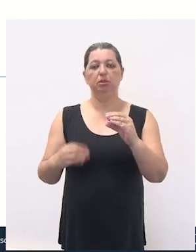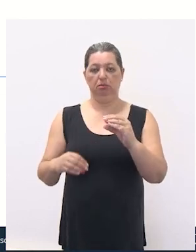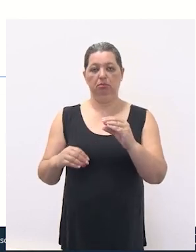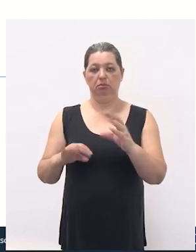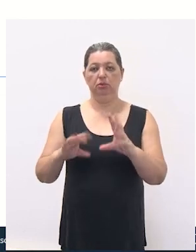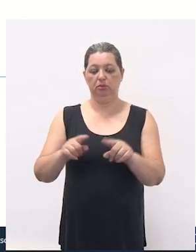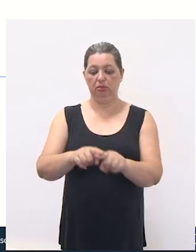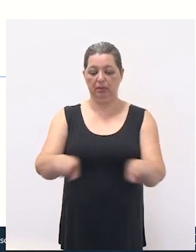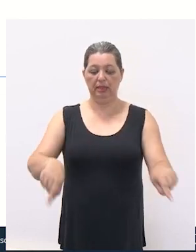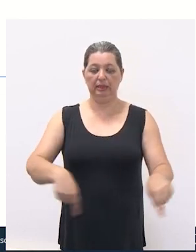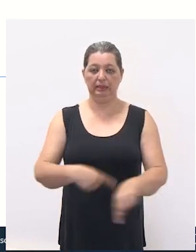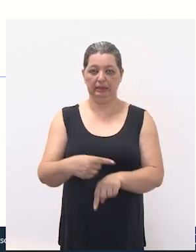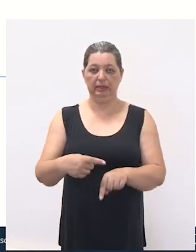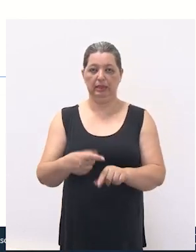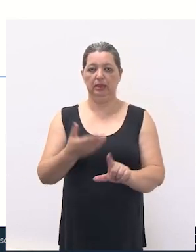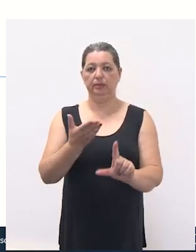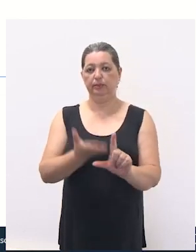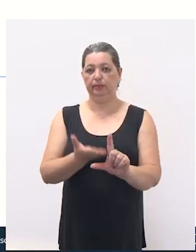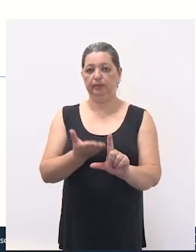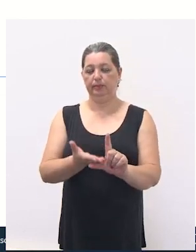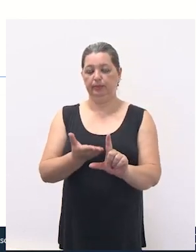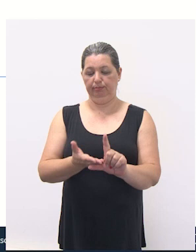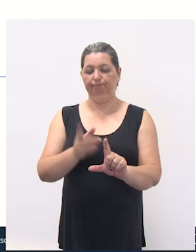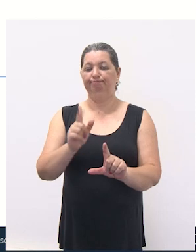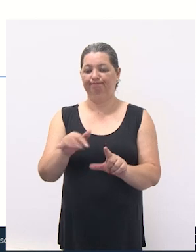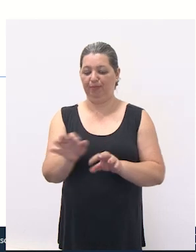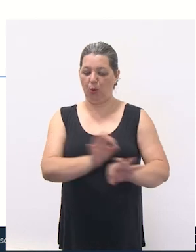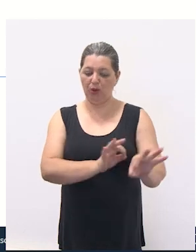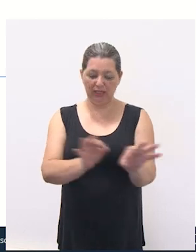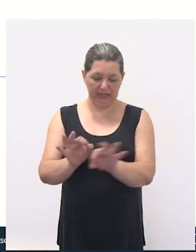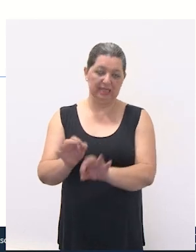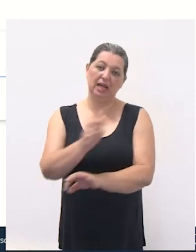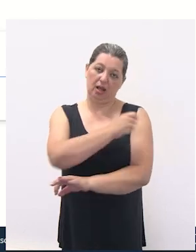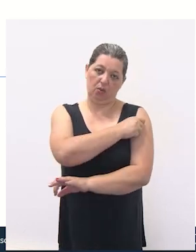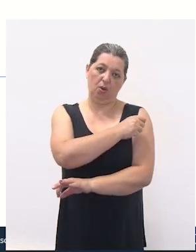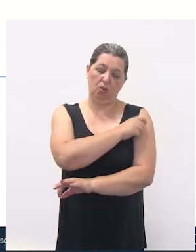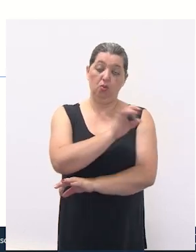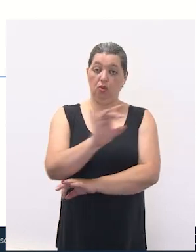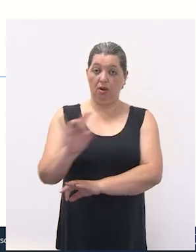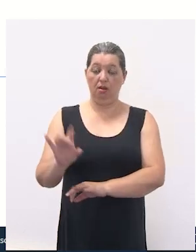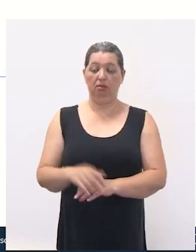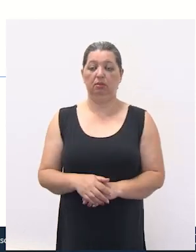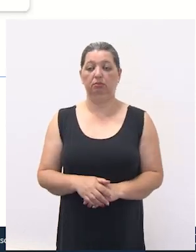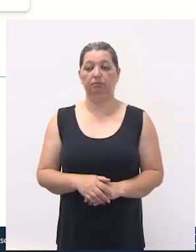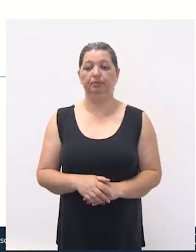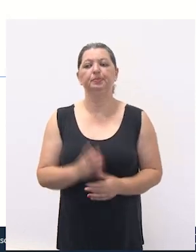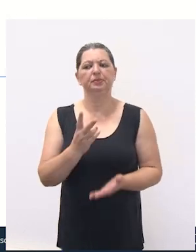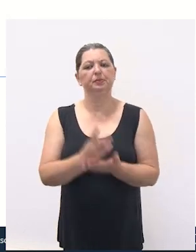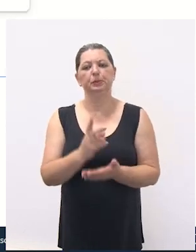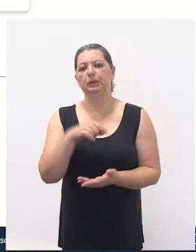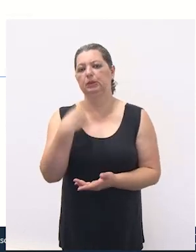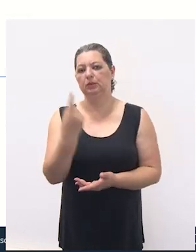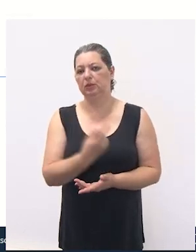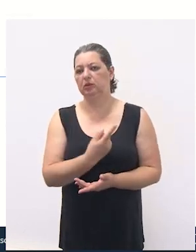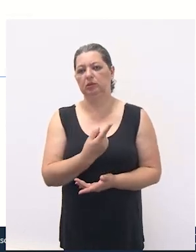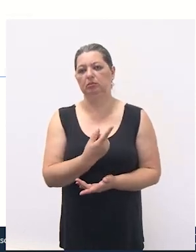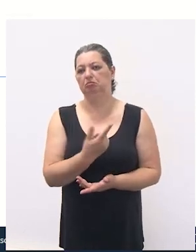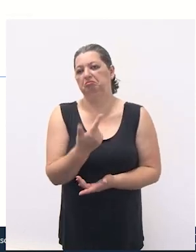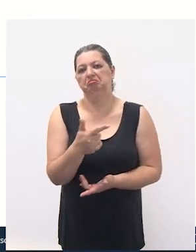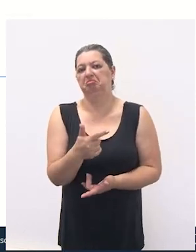do Classroom, né? Isso, e fica bem organizadinho para os alunos, né? Mesmo que a gente poste sem tema